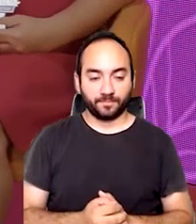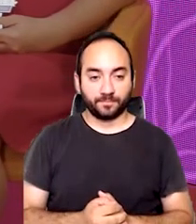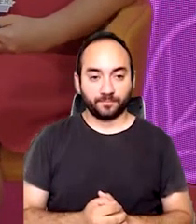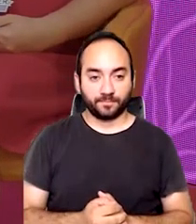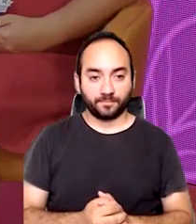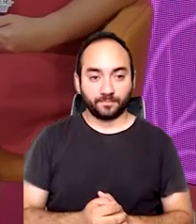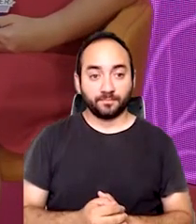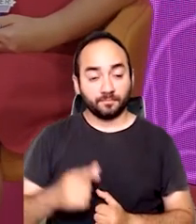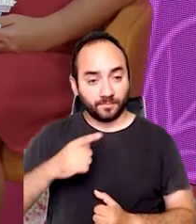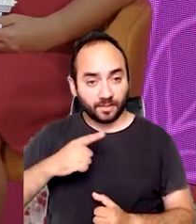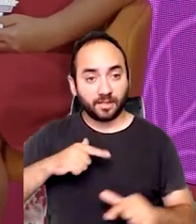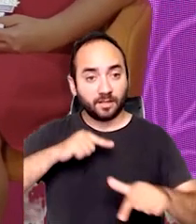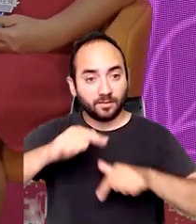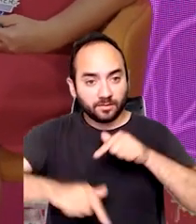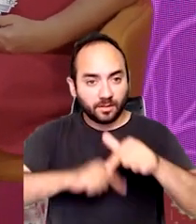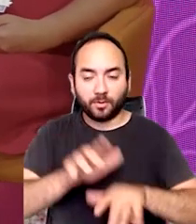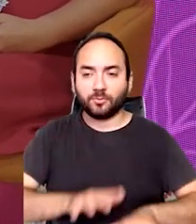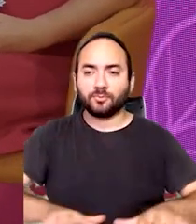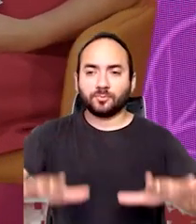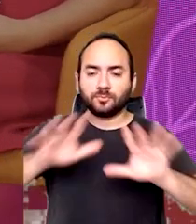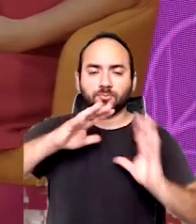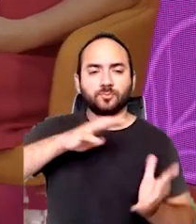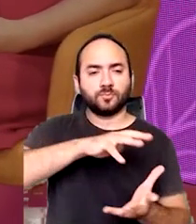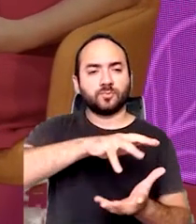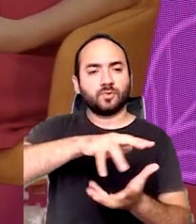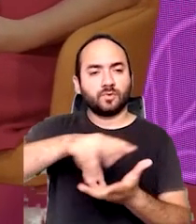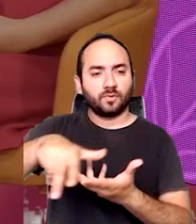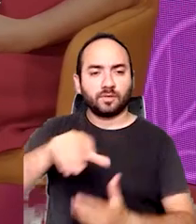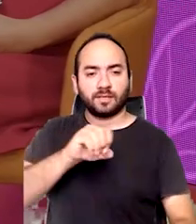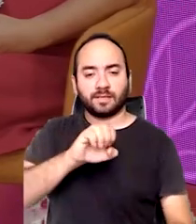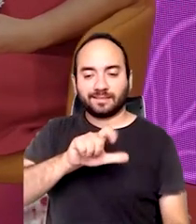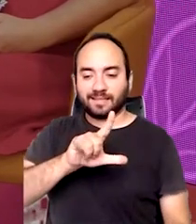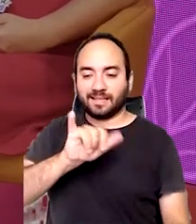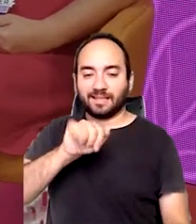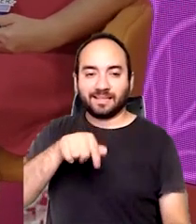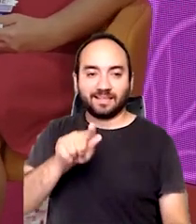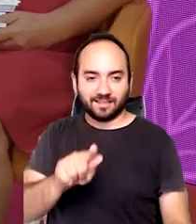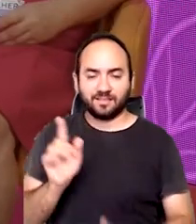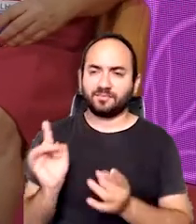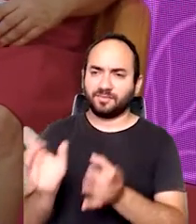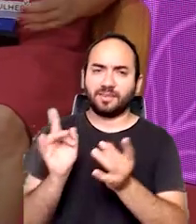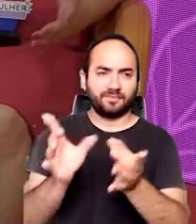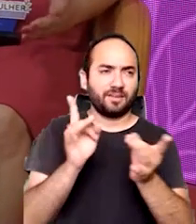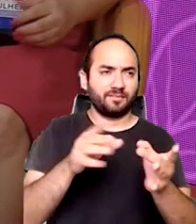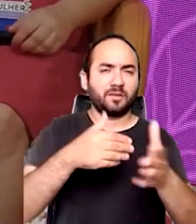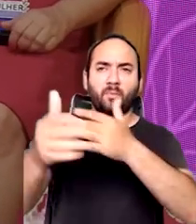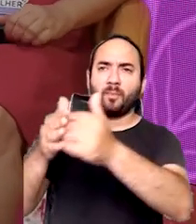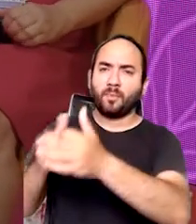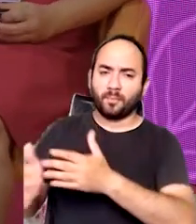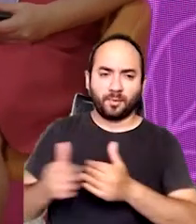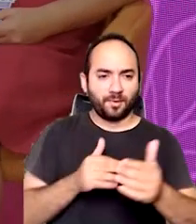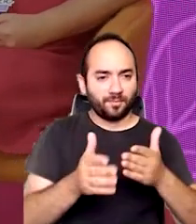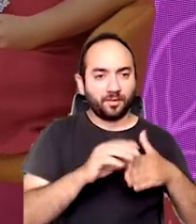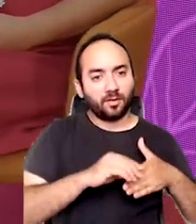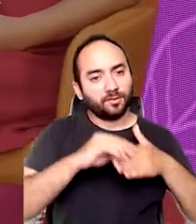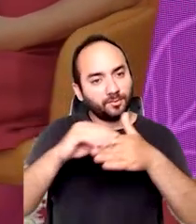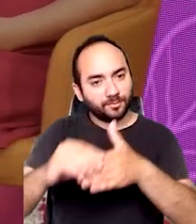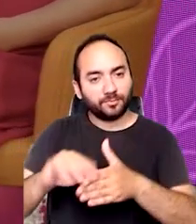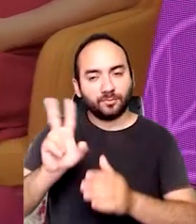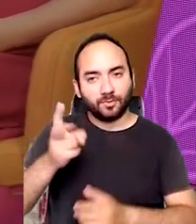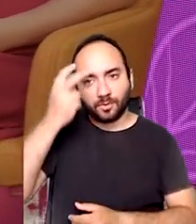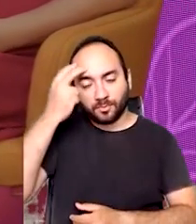ele atua numa operação totalmente global selling que a gente fala né que ele vende em todos os lugares